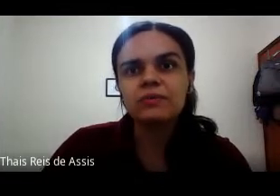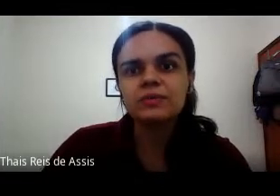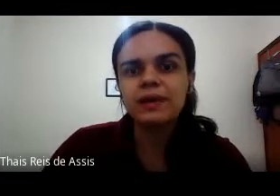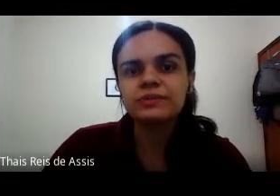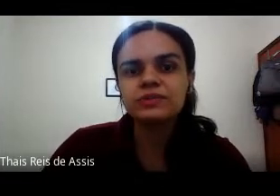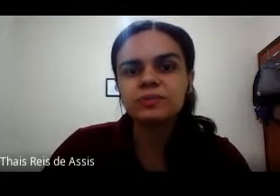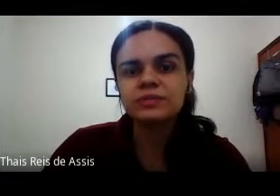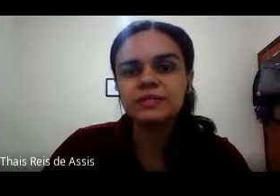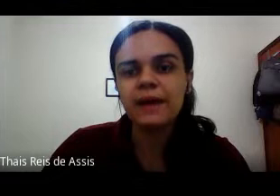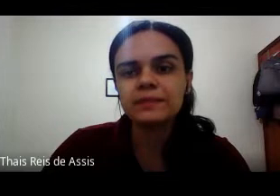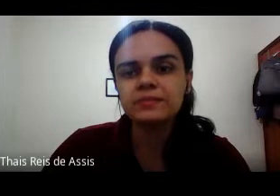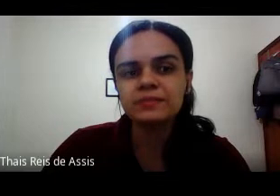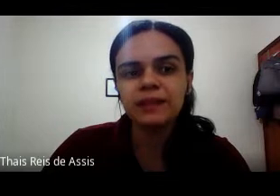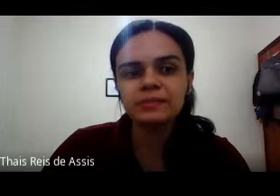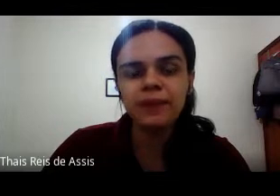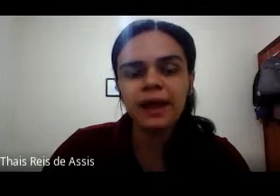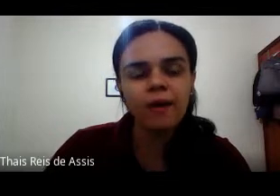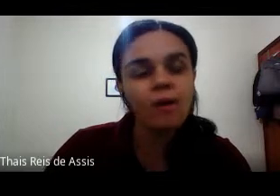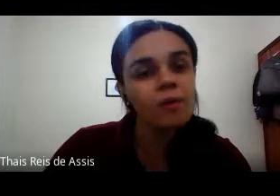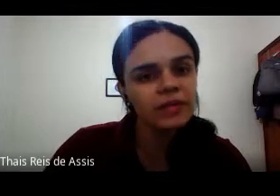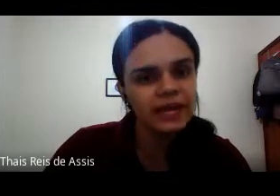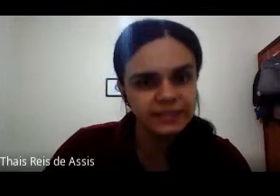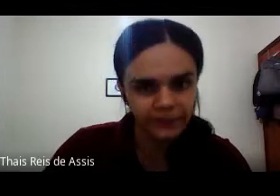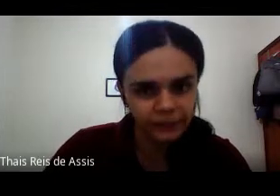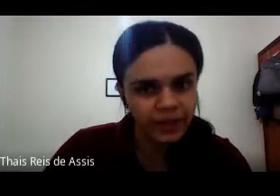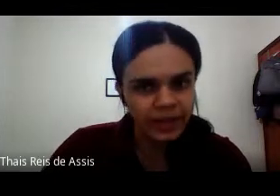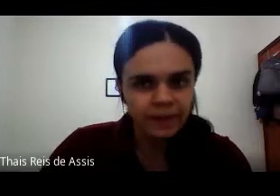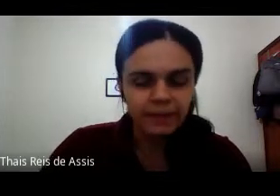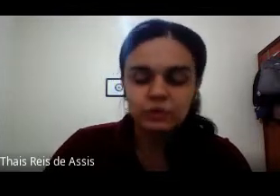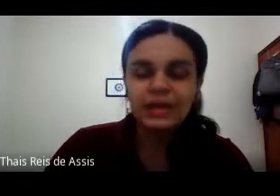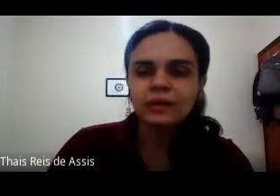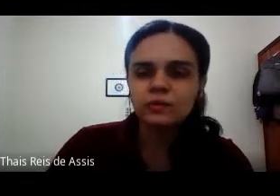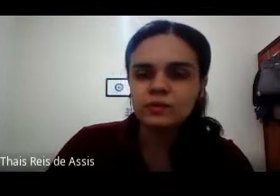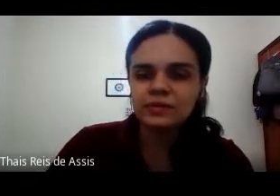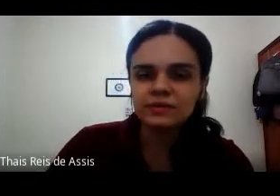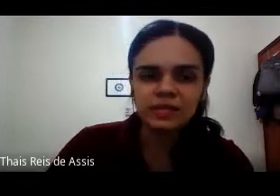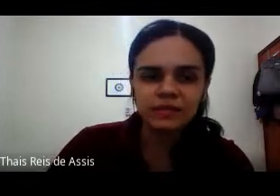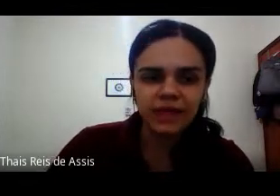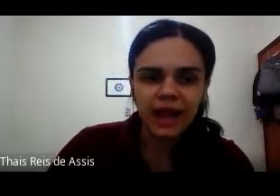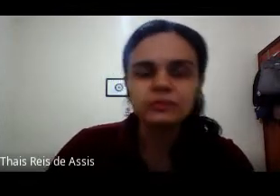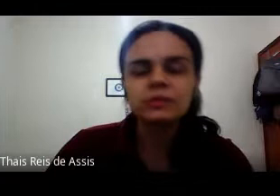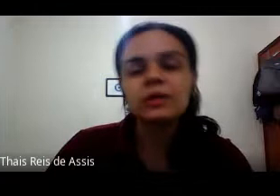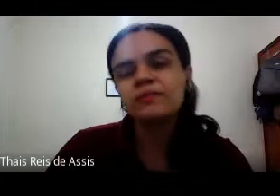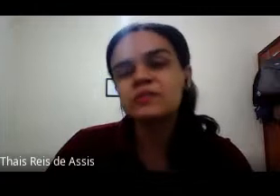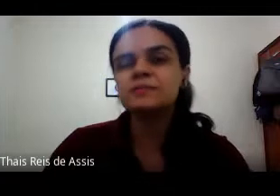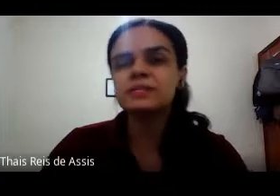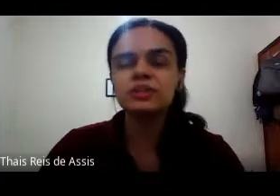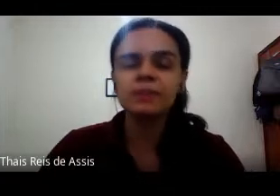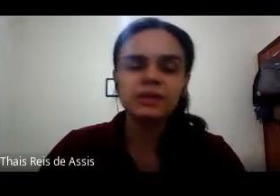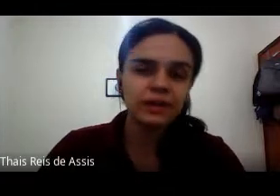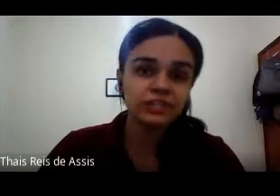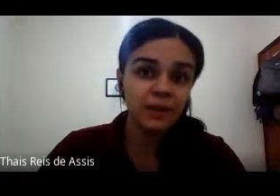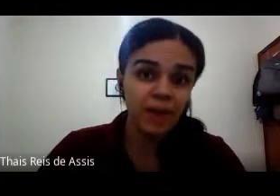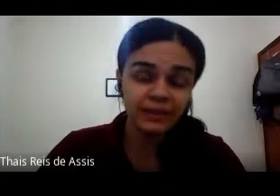não como um espaço de exposição, mas um espaço para comunicação, para ajudar na construção de significado. Então, o professor precisa